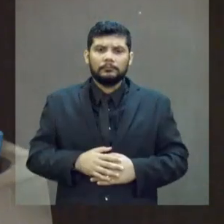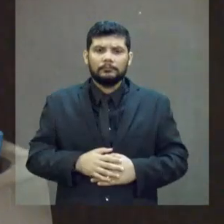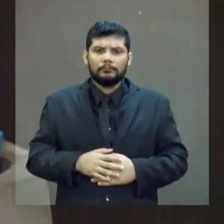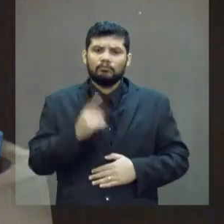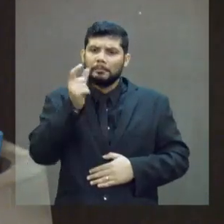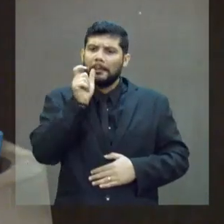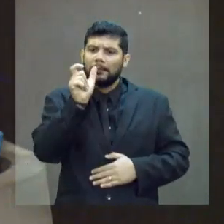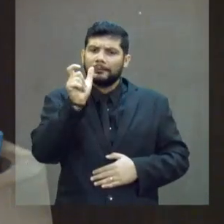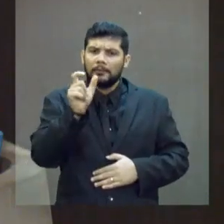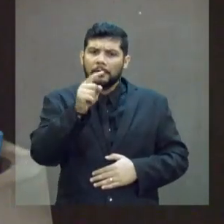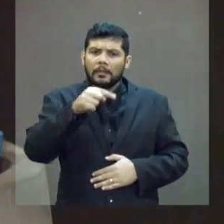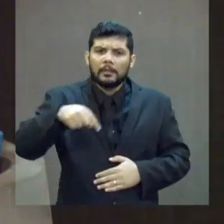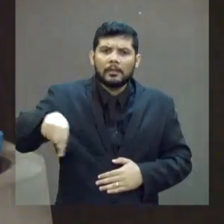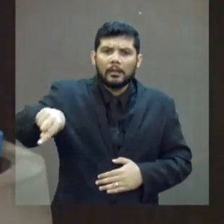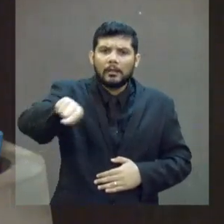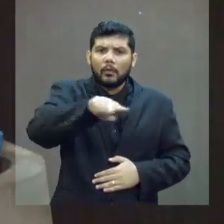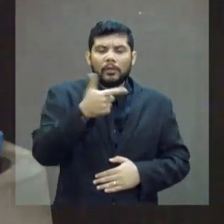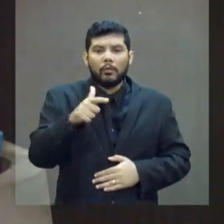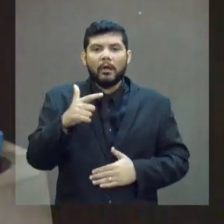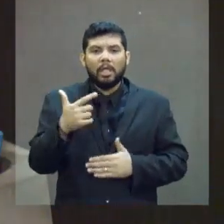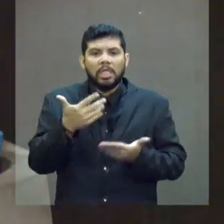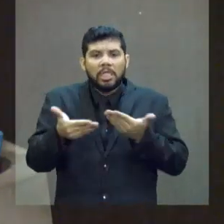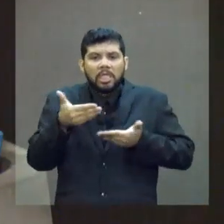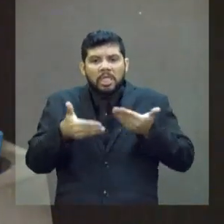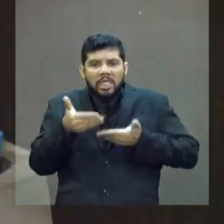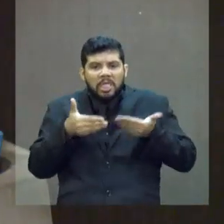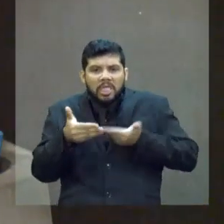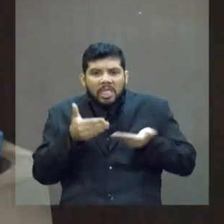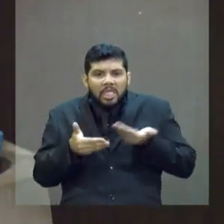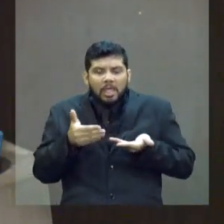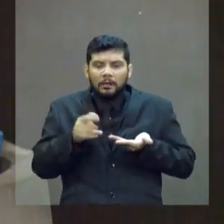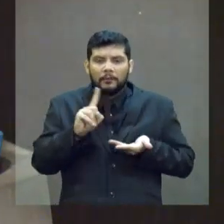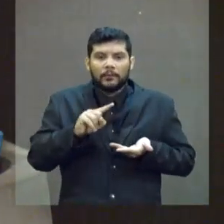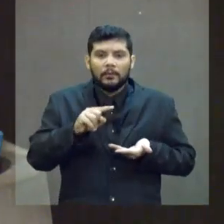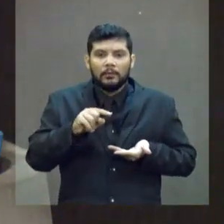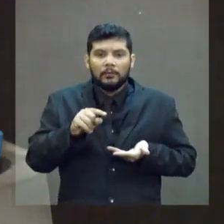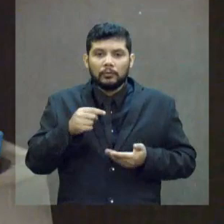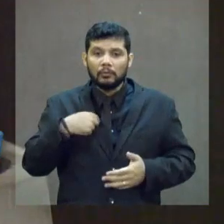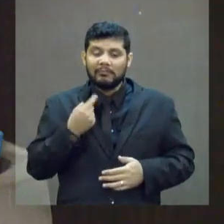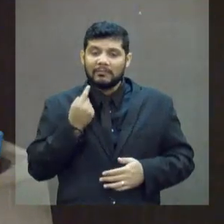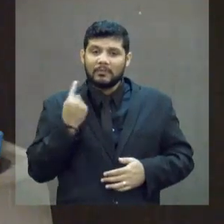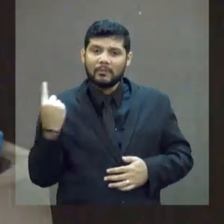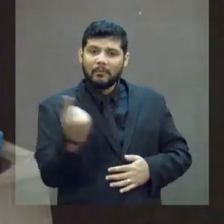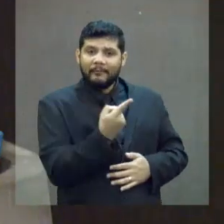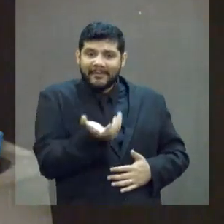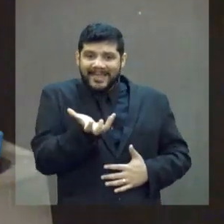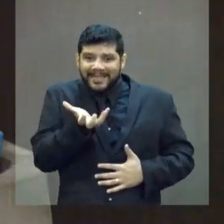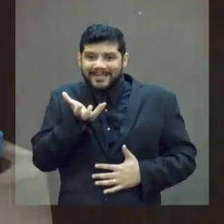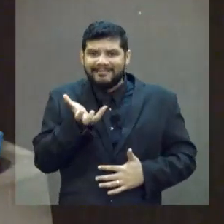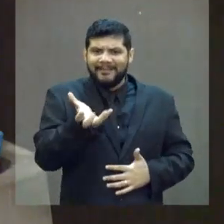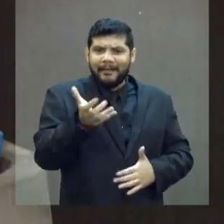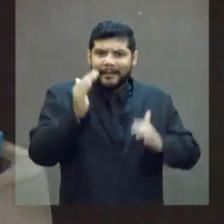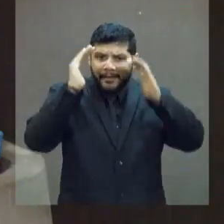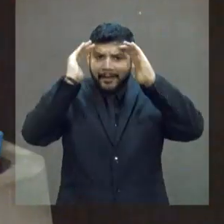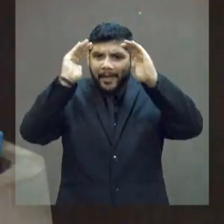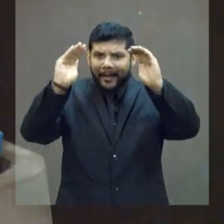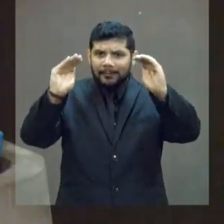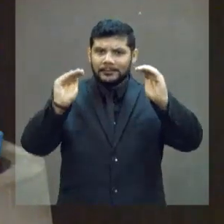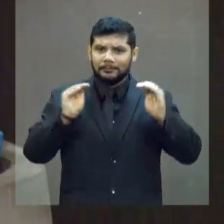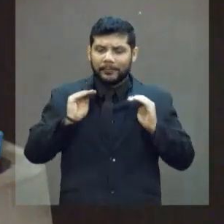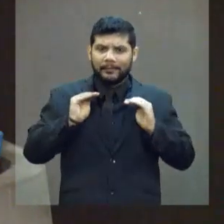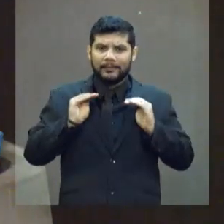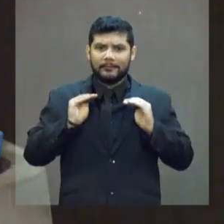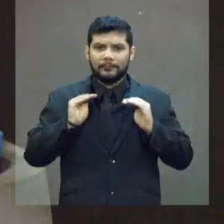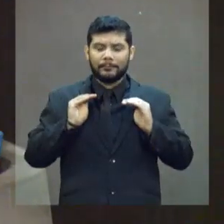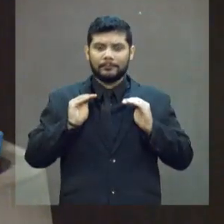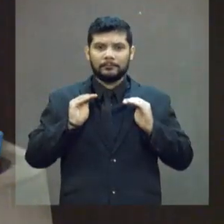respeito. Não queremos caridade. Não queremos caridade. Queremos respeito. E, lamentavelmente, o respeito está longe